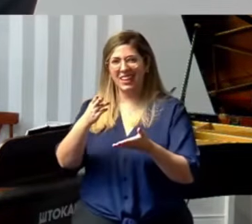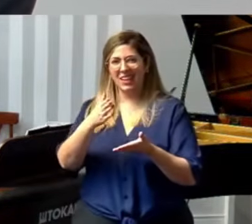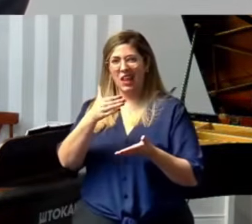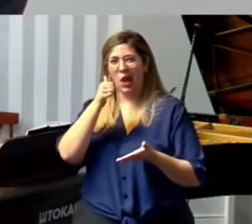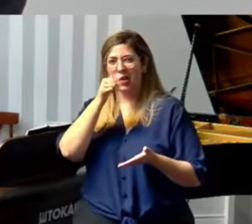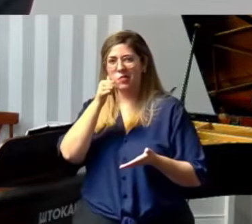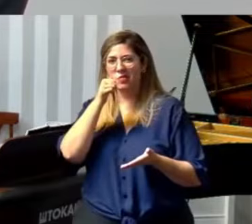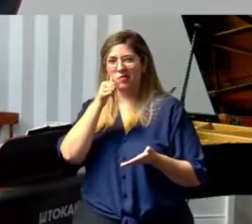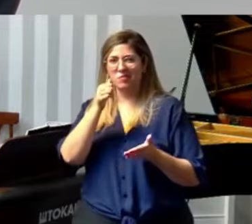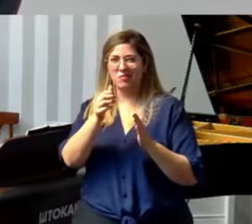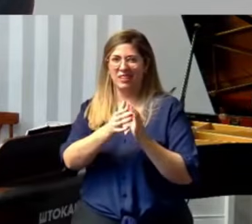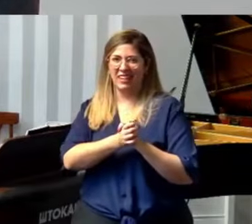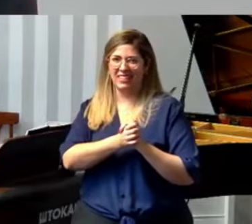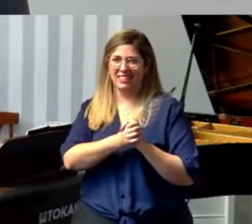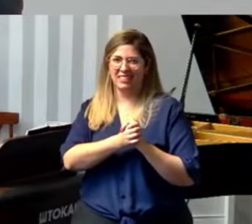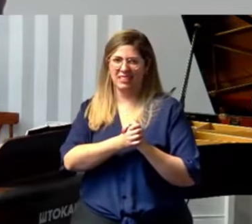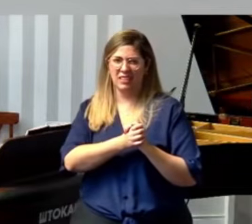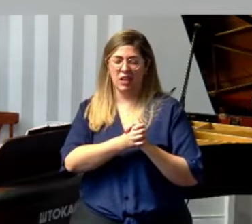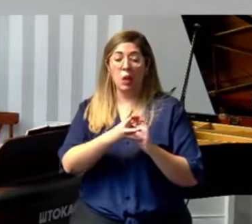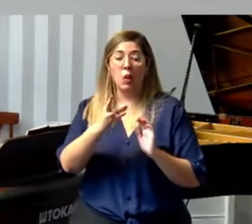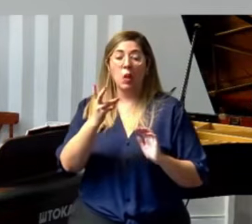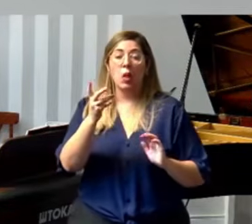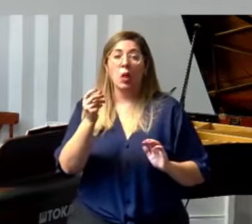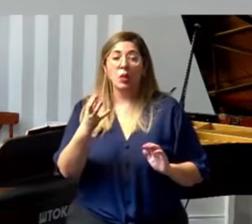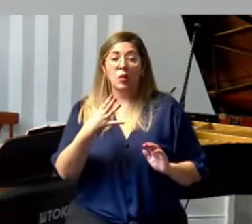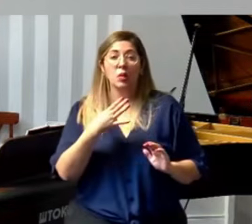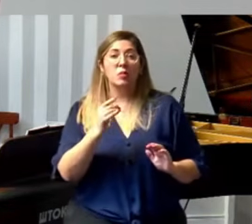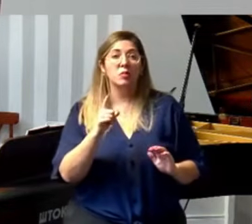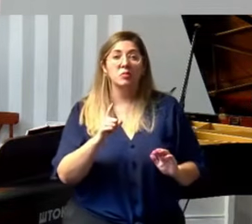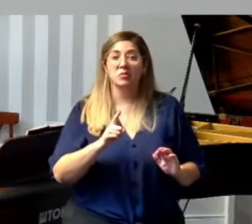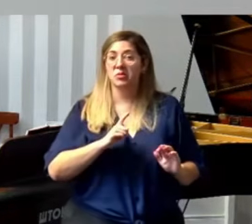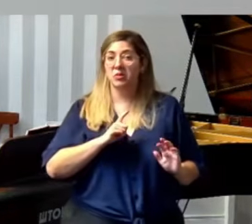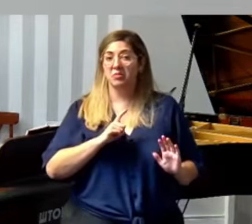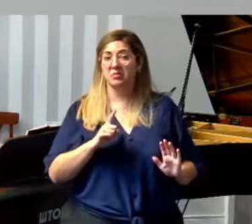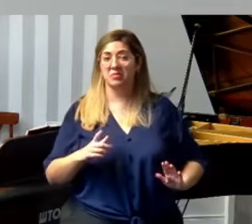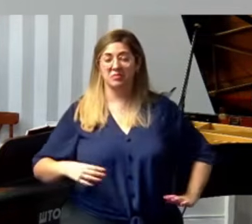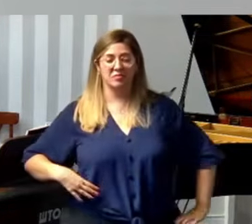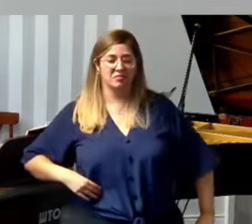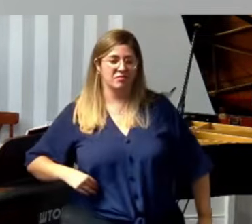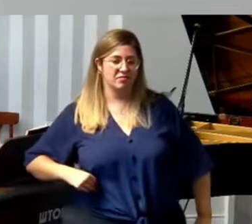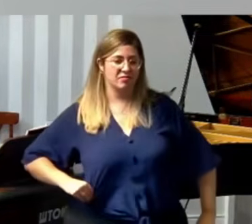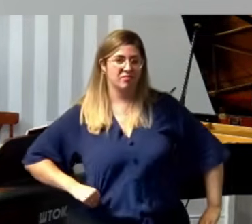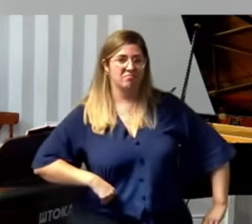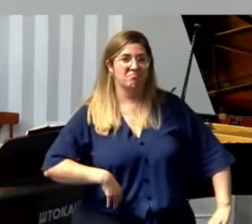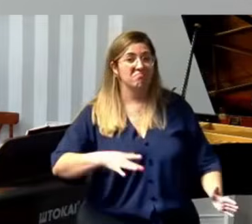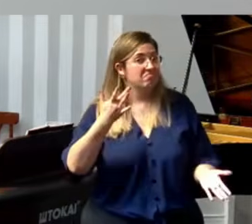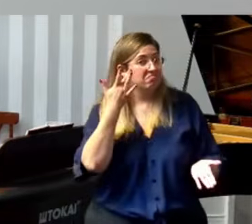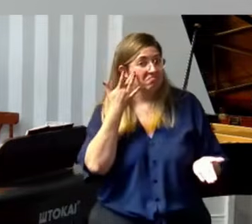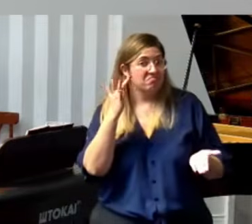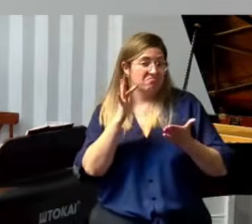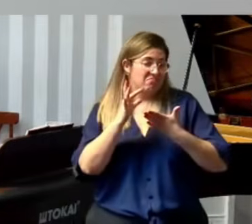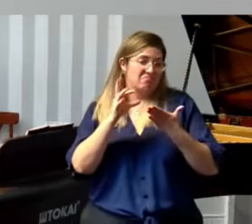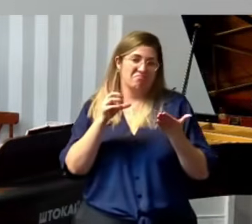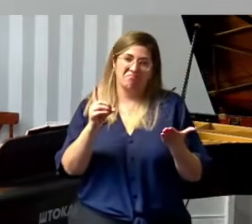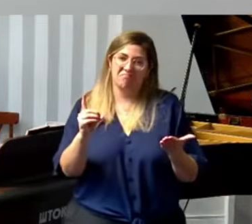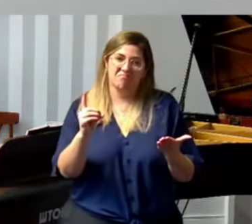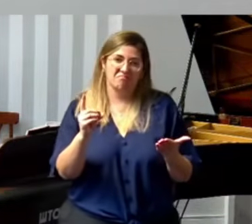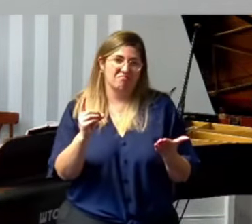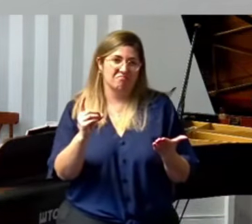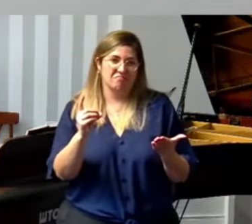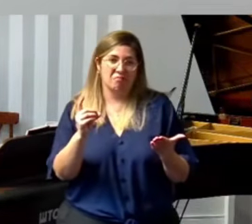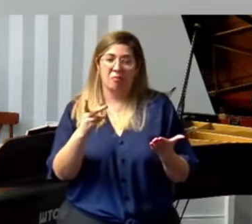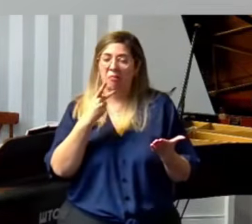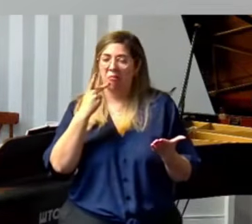Quantos filhos Adão e Eva tinham ainda dentro do jardim? A Bíblia não fala a respeito de